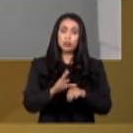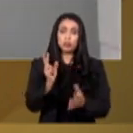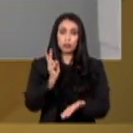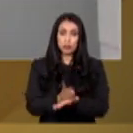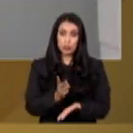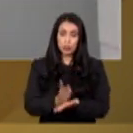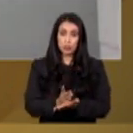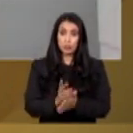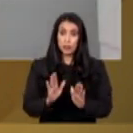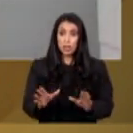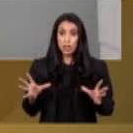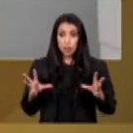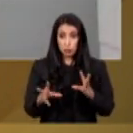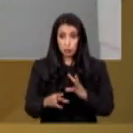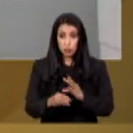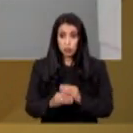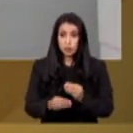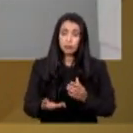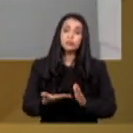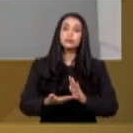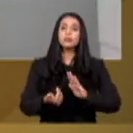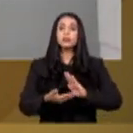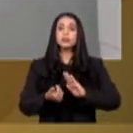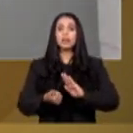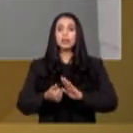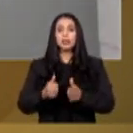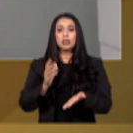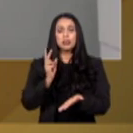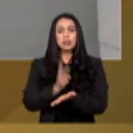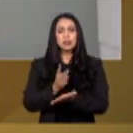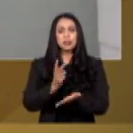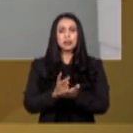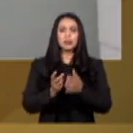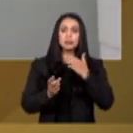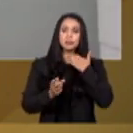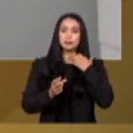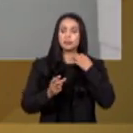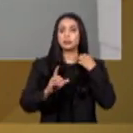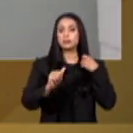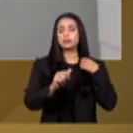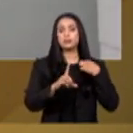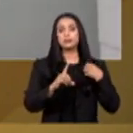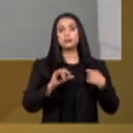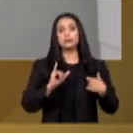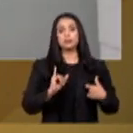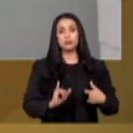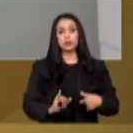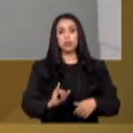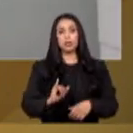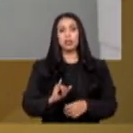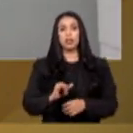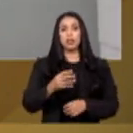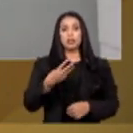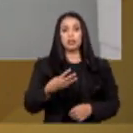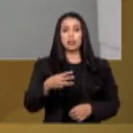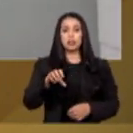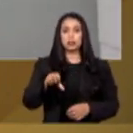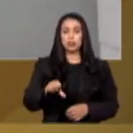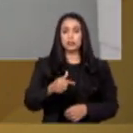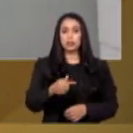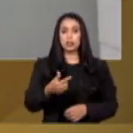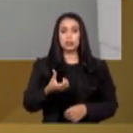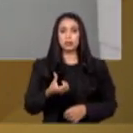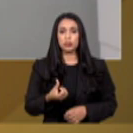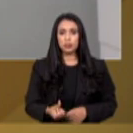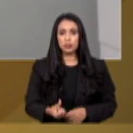conclusão afastado um parâmetro normativo tempo para tanto a causa petendi da 3976 quanto à decisão do cnj